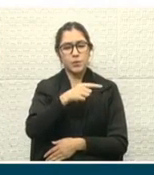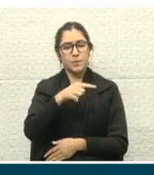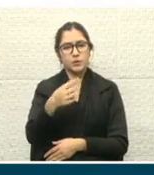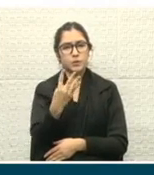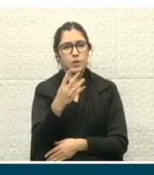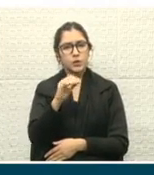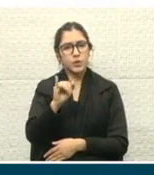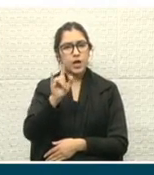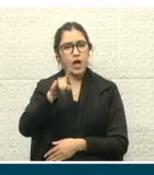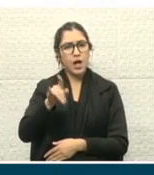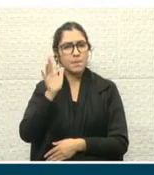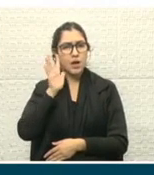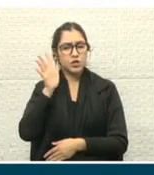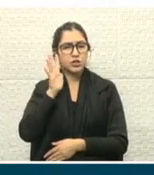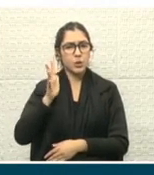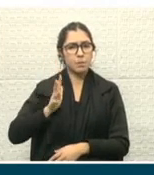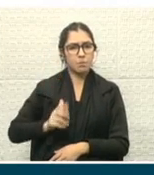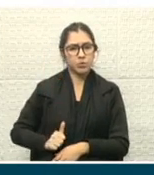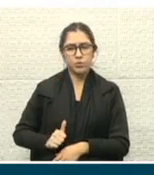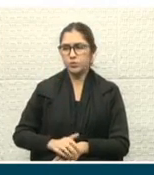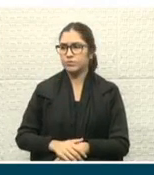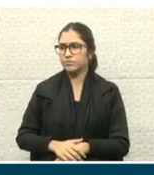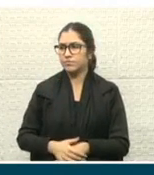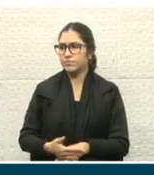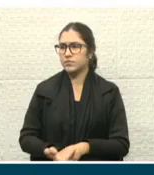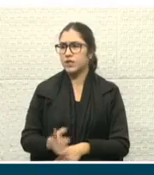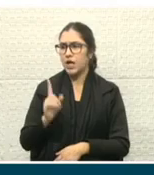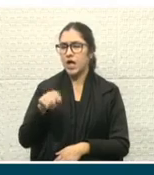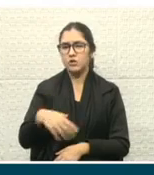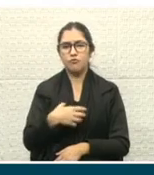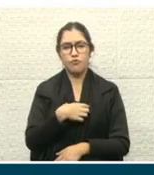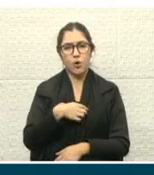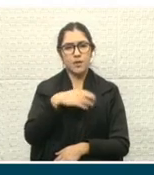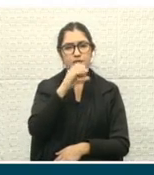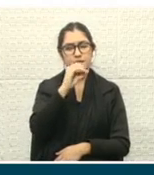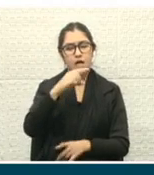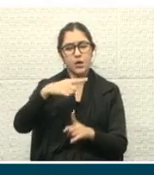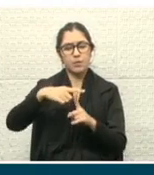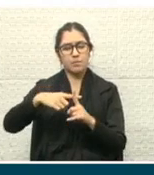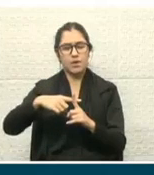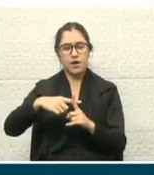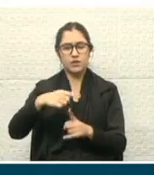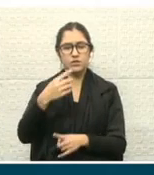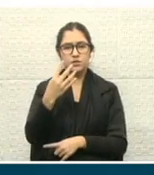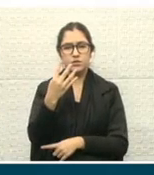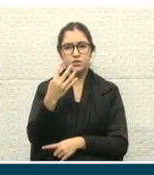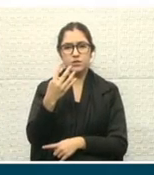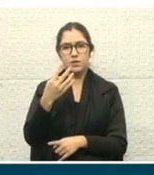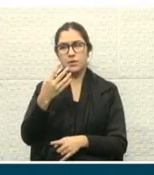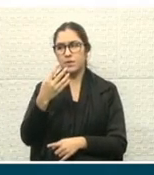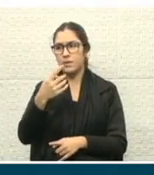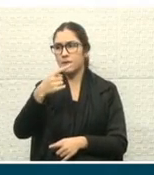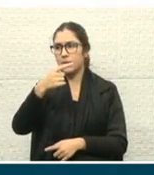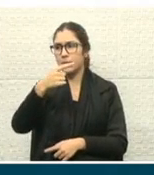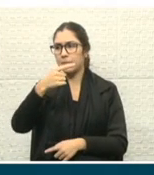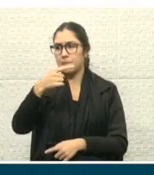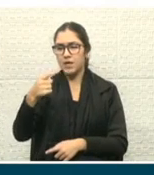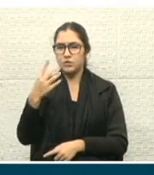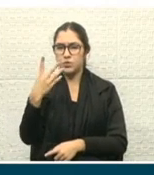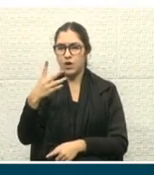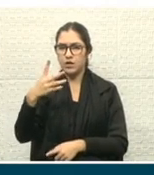4i, ele é imaginário puro. Então, ele é da forma 0 mais menos 4